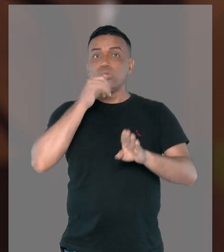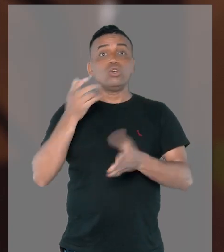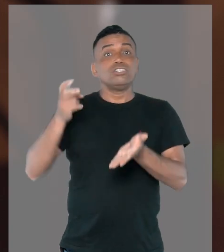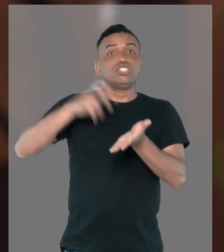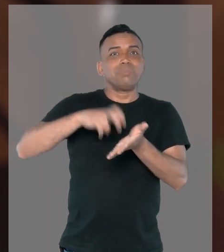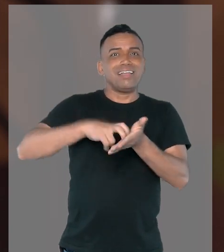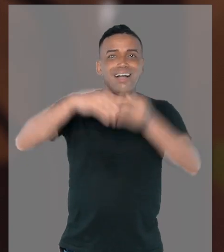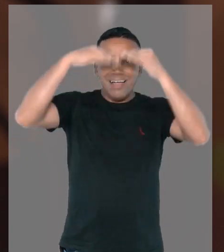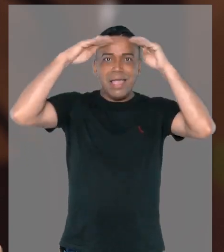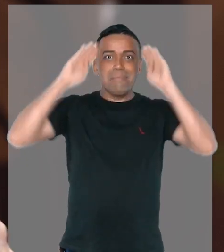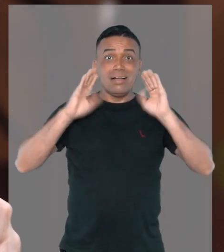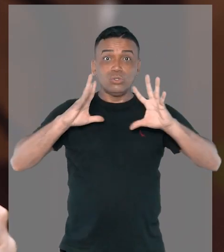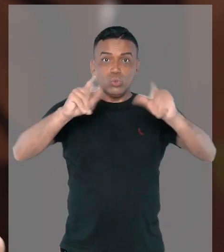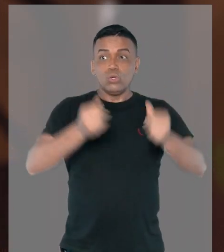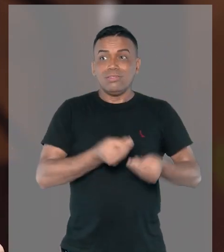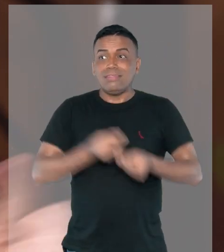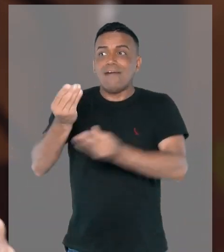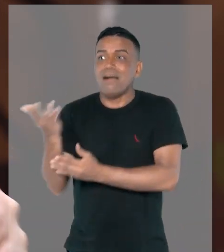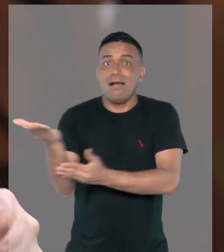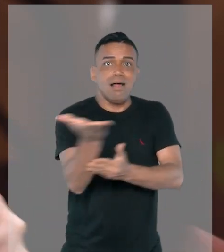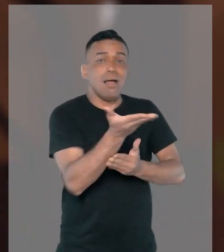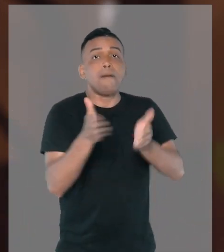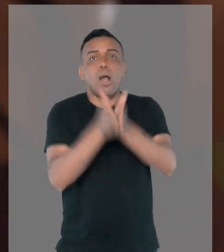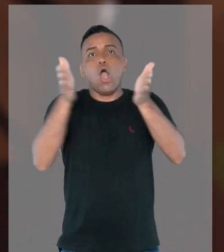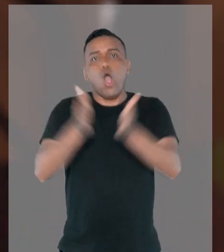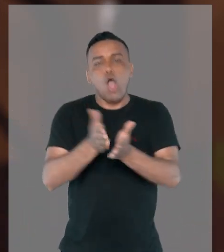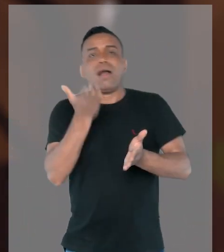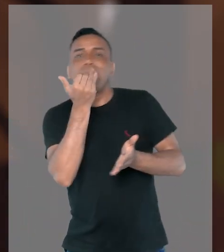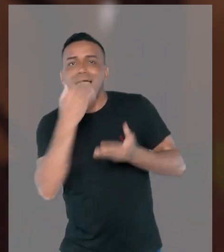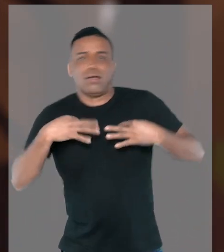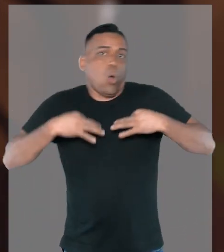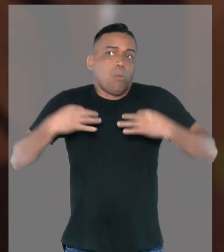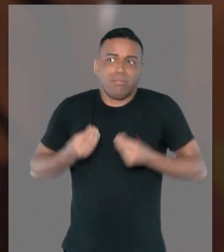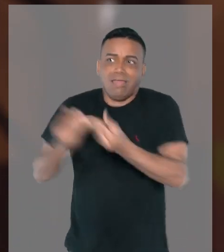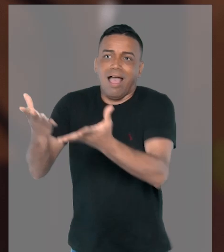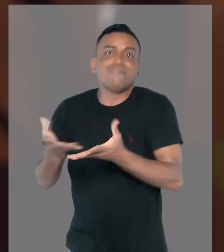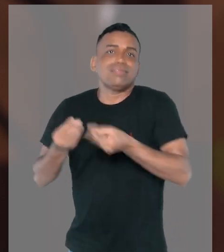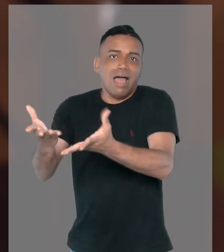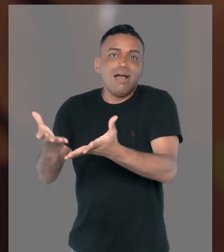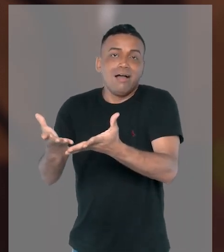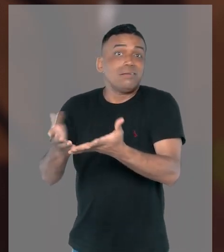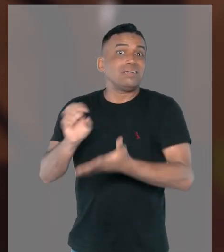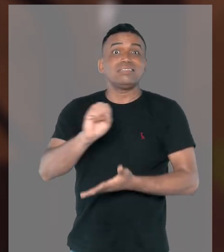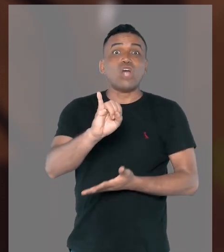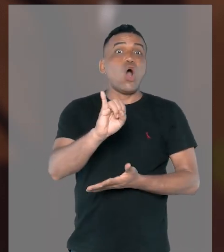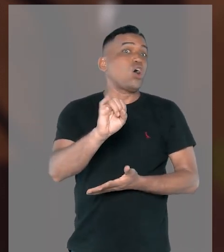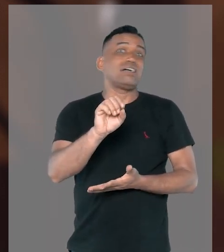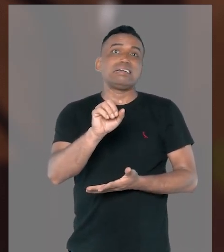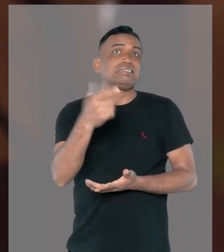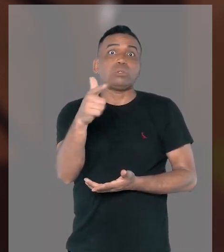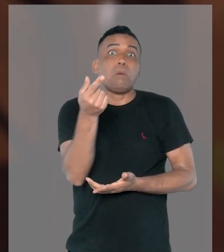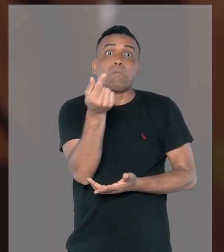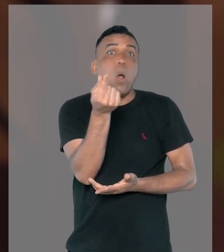cedo, davam esmolas para os pobres, alimentos, roupas, enfim, o que elas tinham para doar. Só que elas não tinham muito,